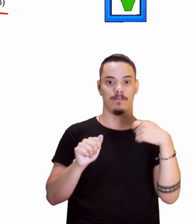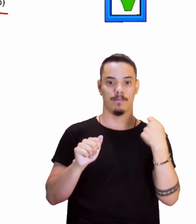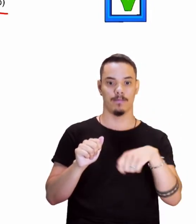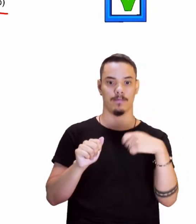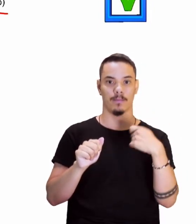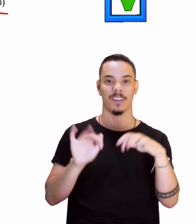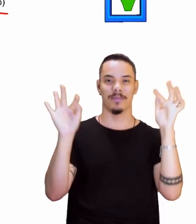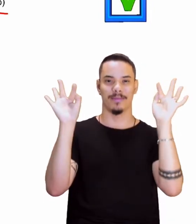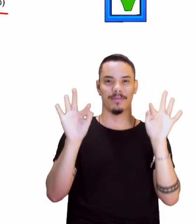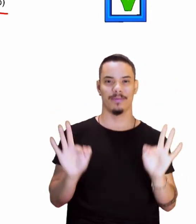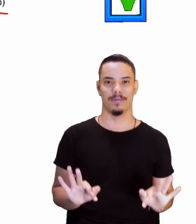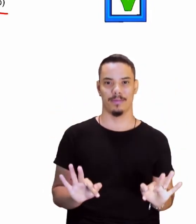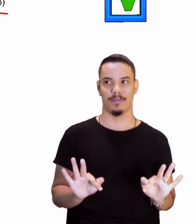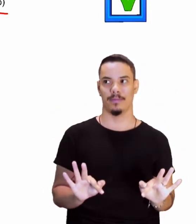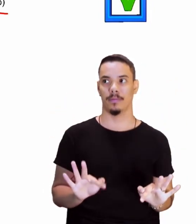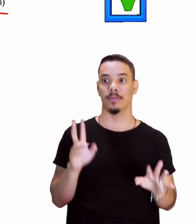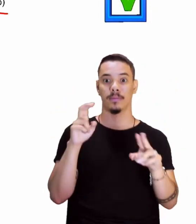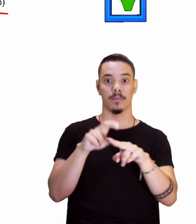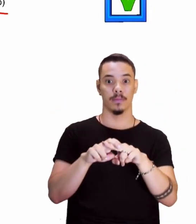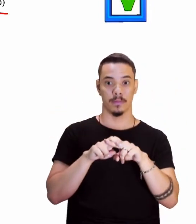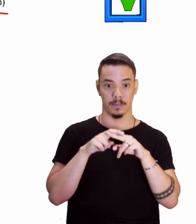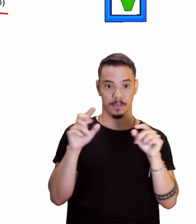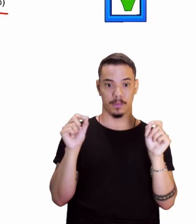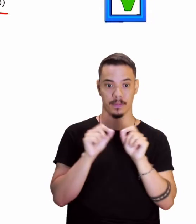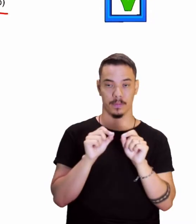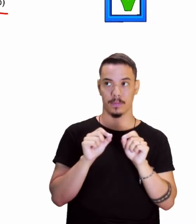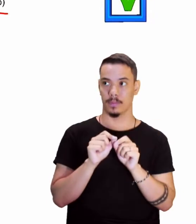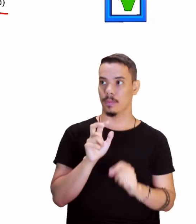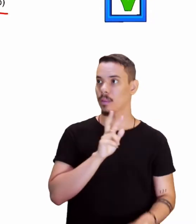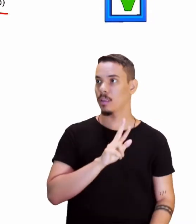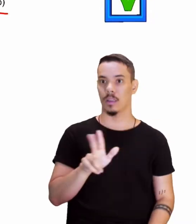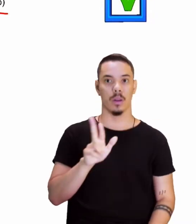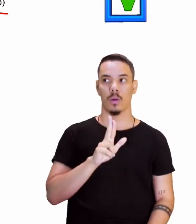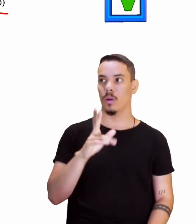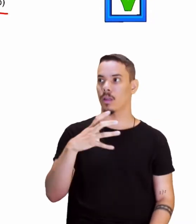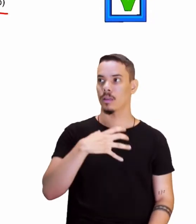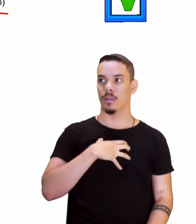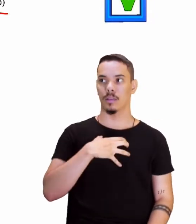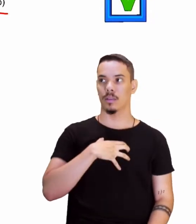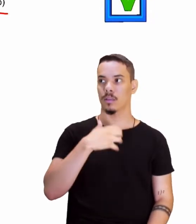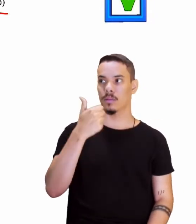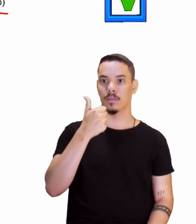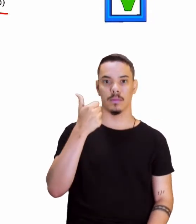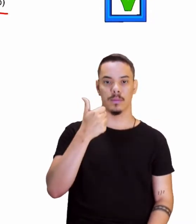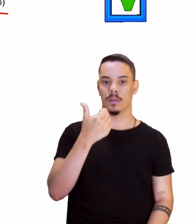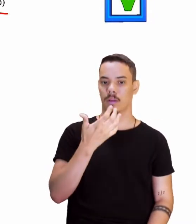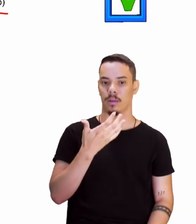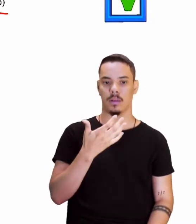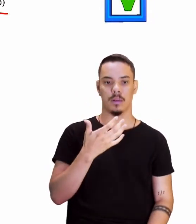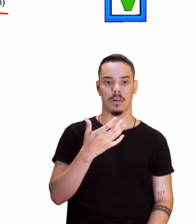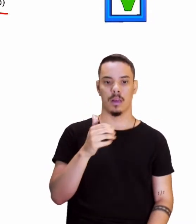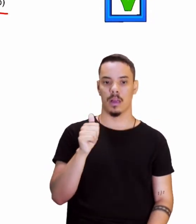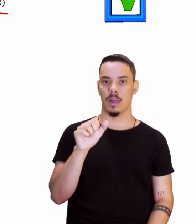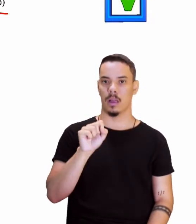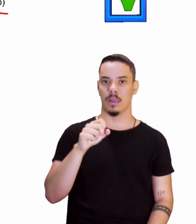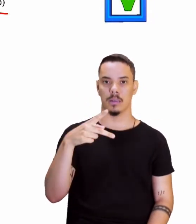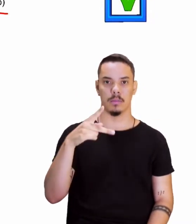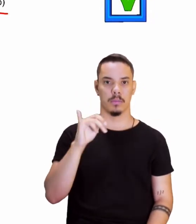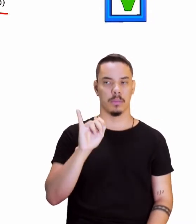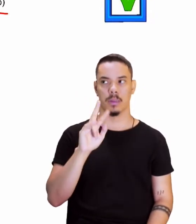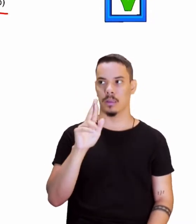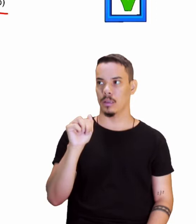a quê? Ó, então, esse aspirar aqui não está no mesmo sentido dessa primeira fase aqui, não, amadinho. É o